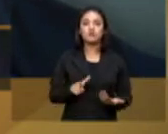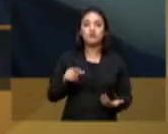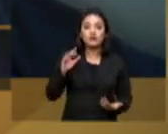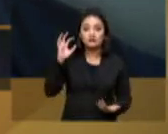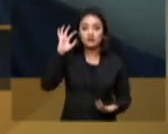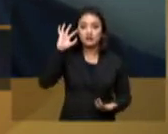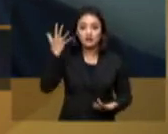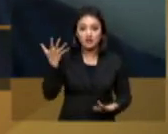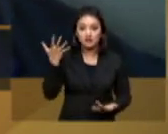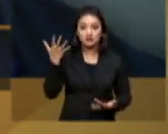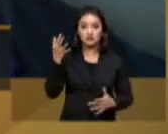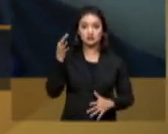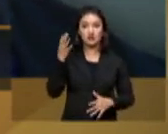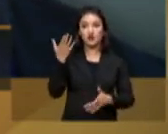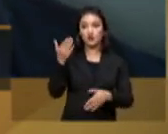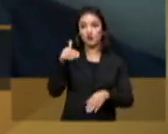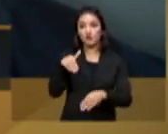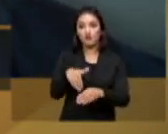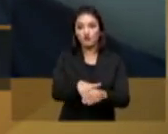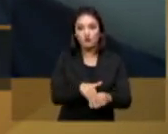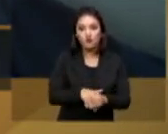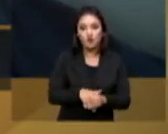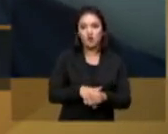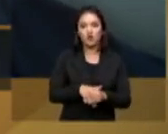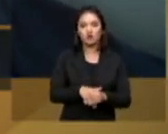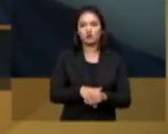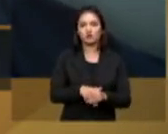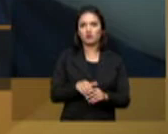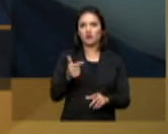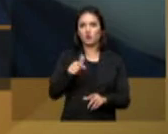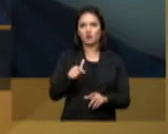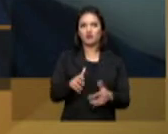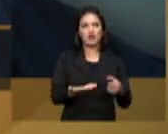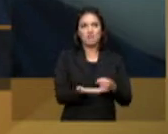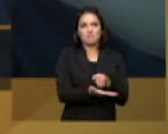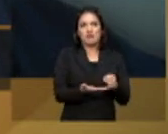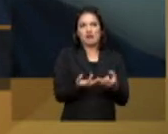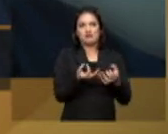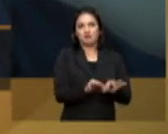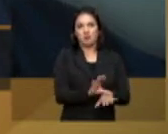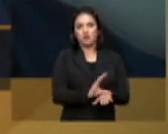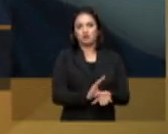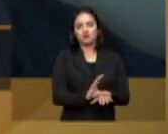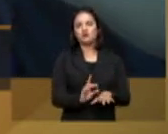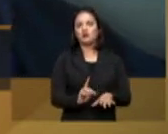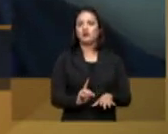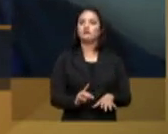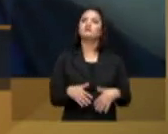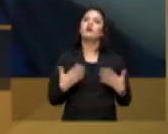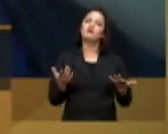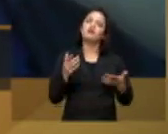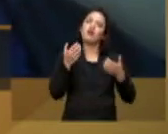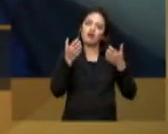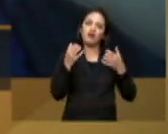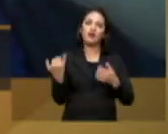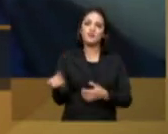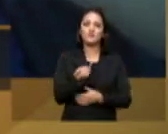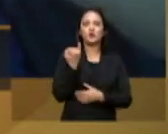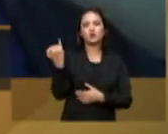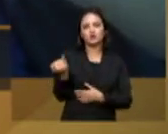decisão jurídica ou voto que não tenha fundamentação. Isso é importante para a compreensão de